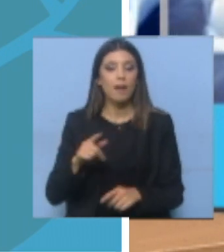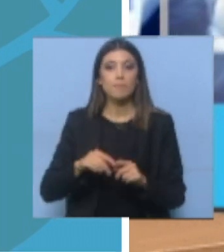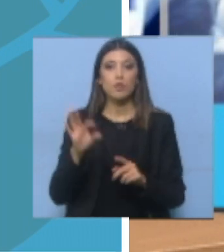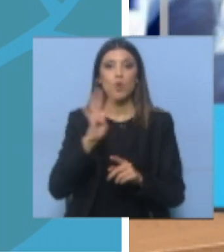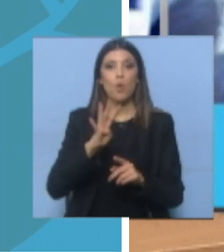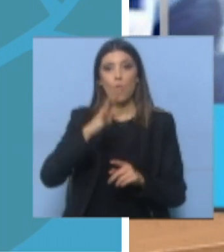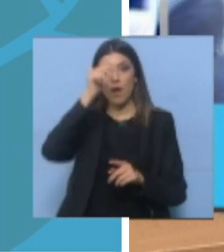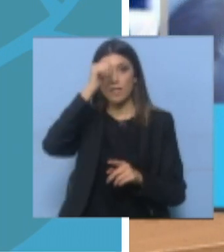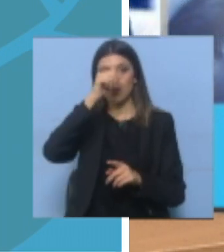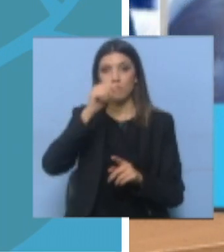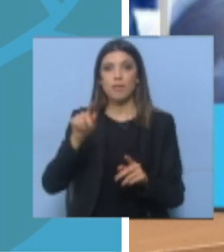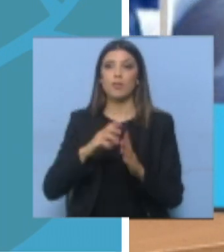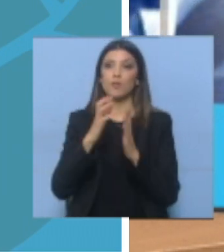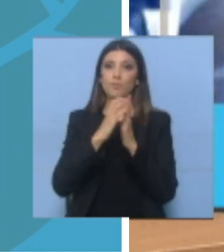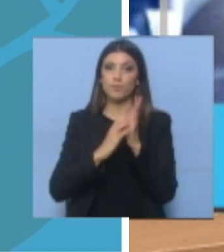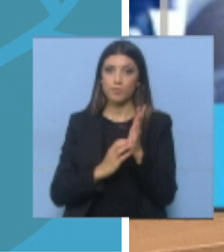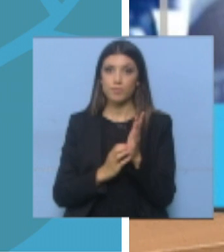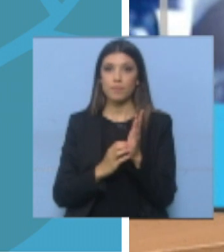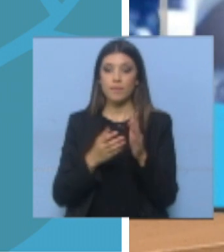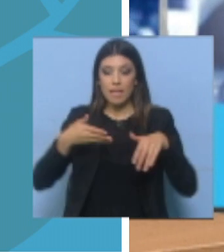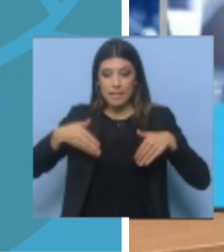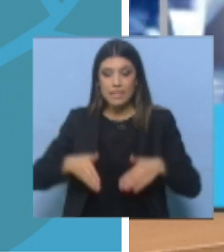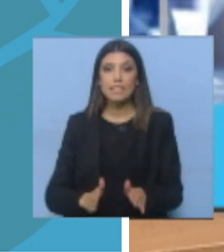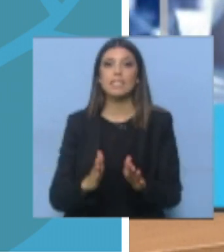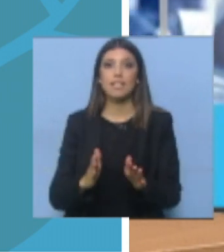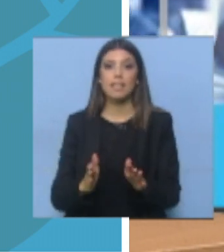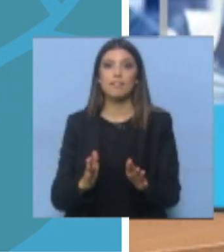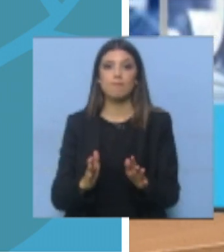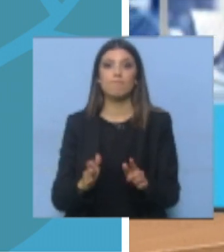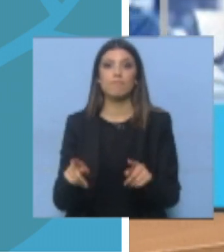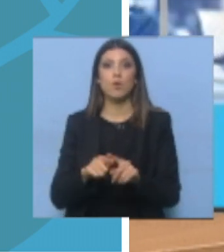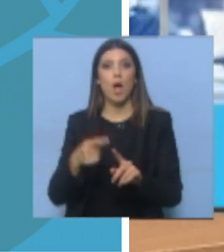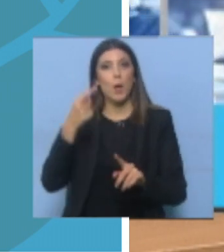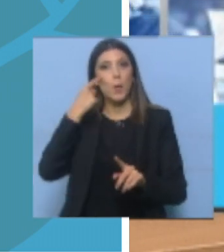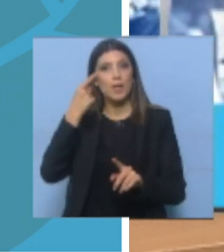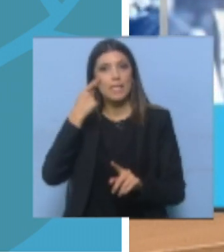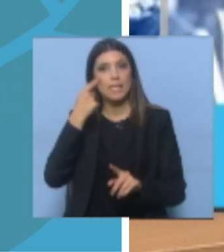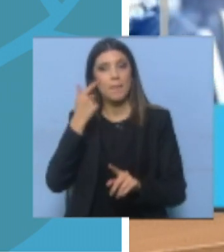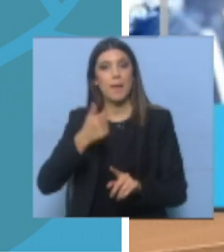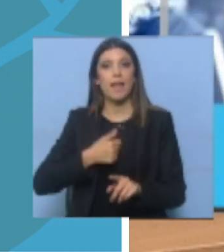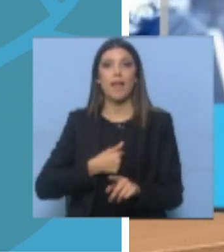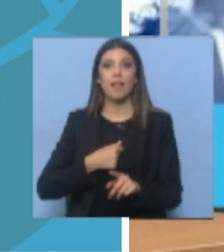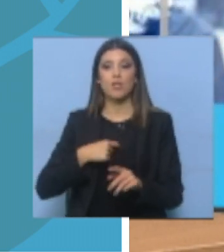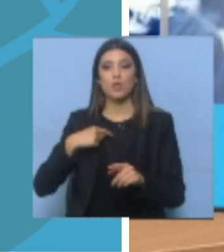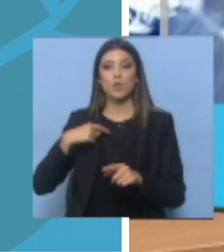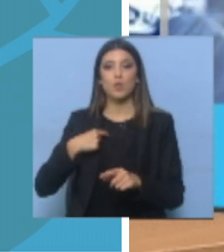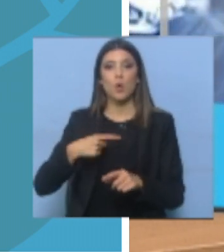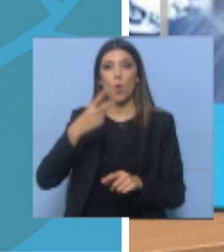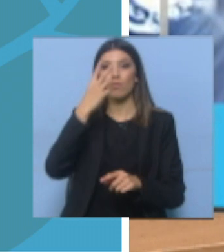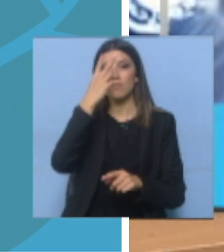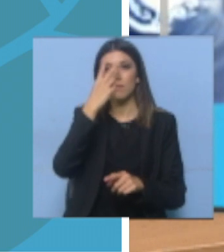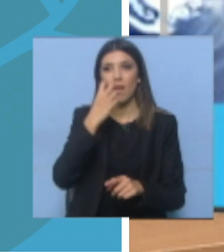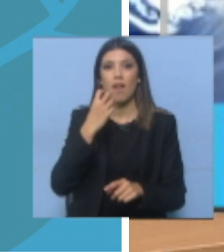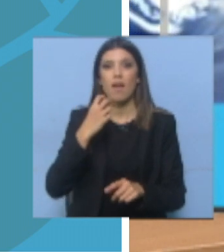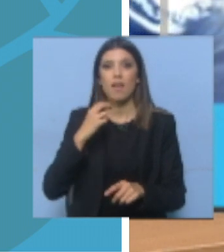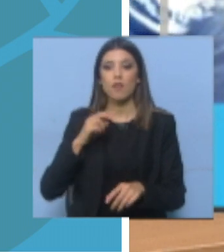Evangelho do Cego de Nascença, e, portanto, temos ali aquele conhecimento progressivo do cego que